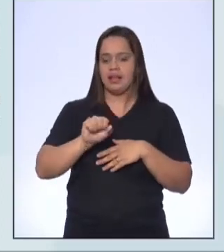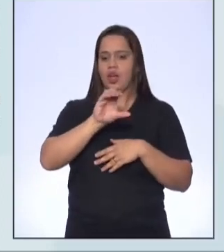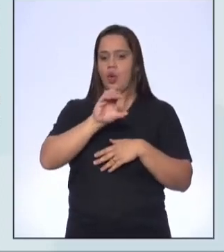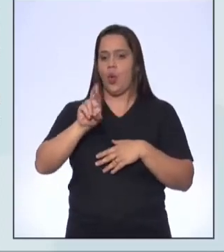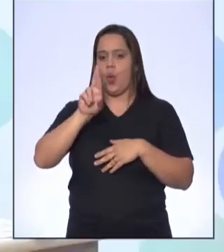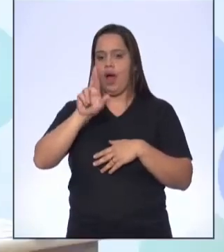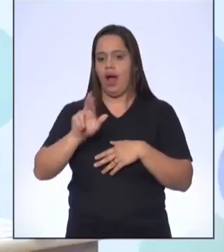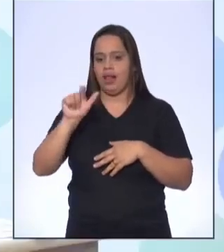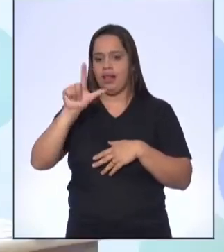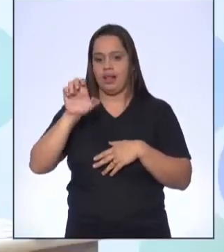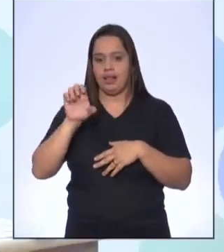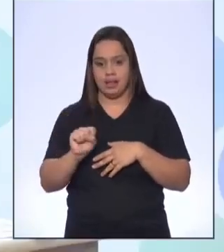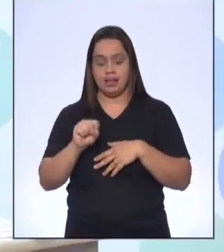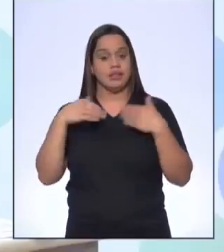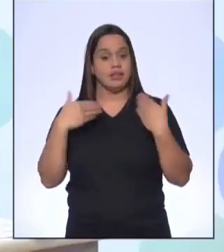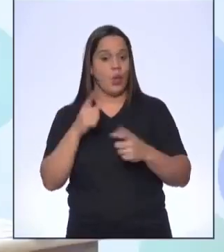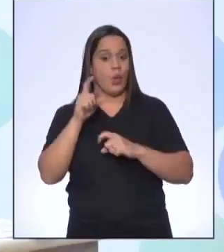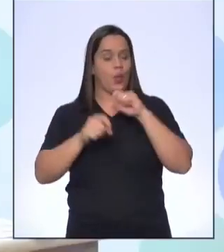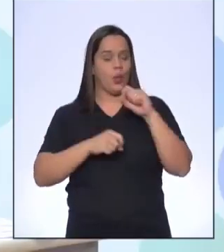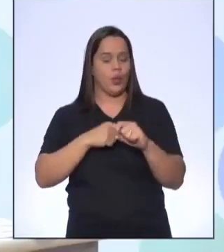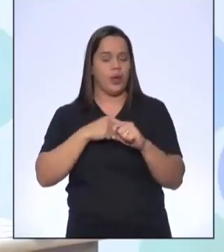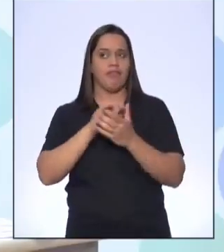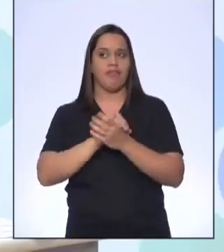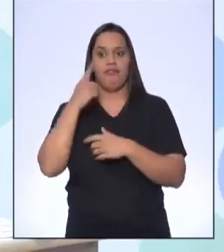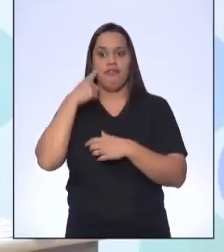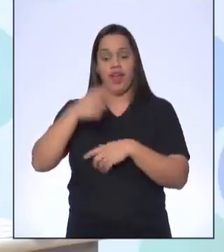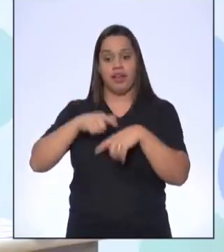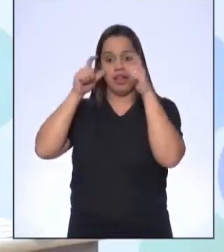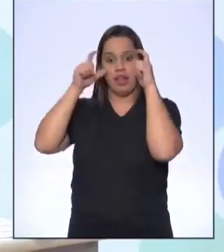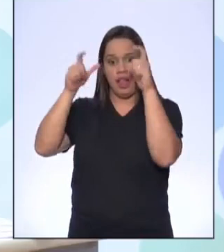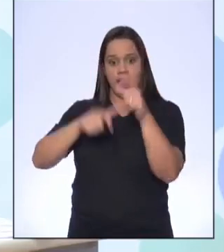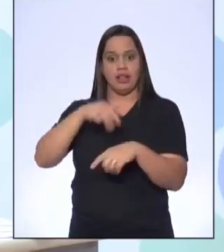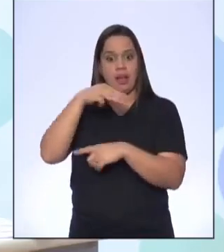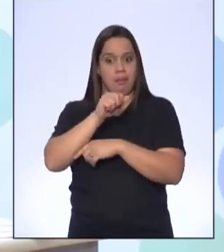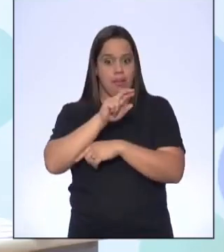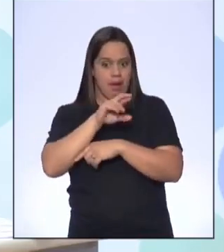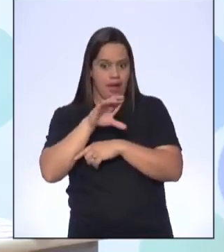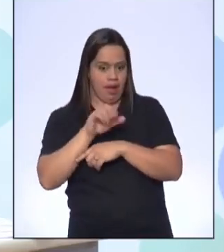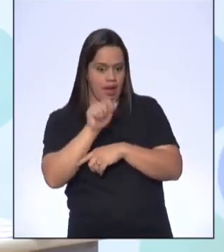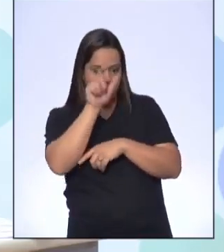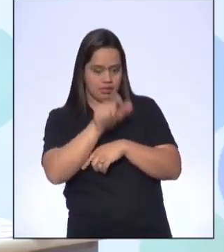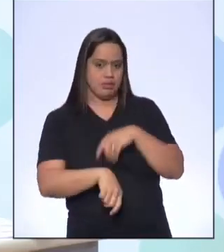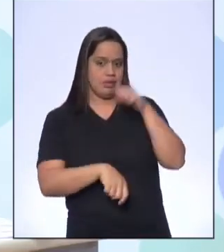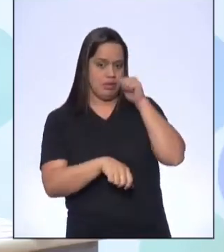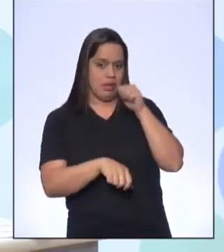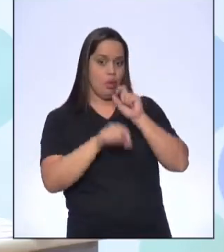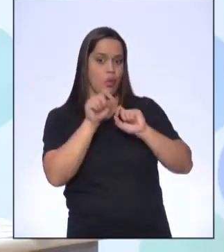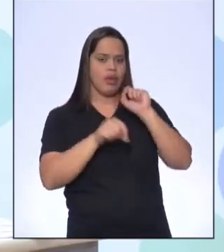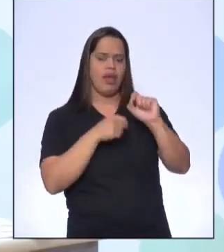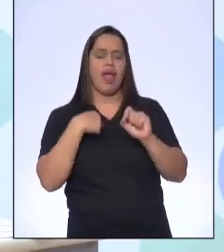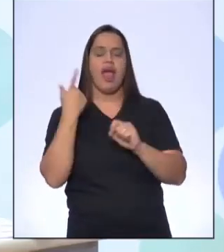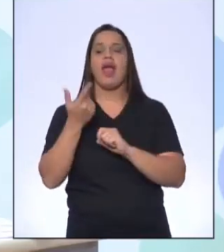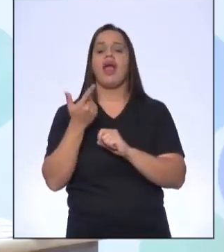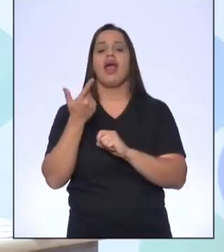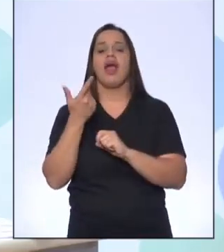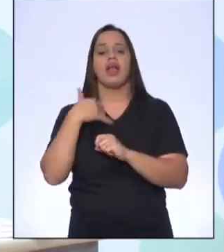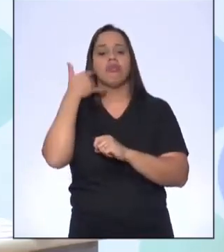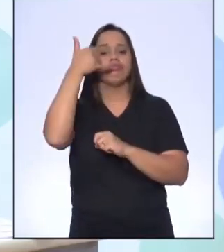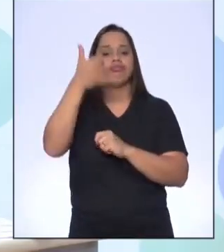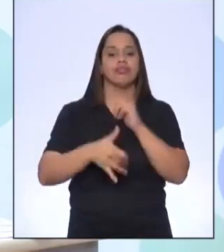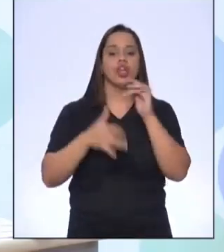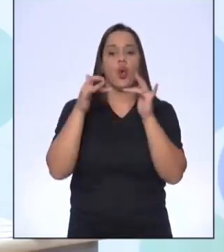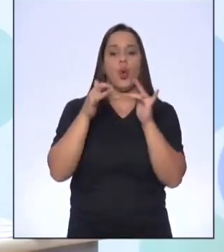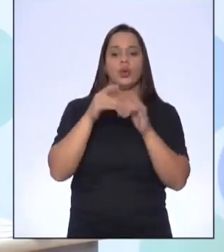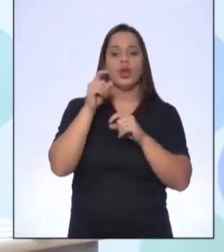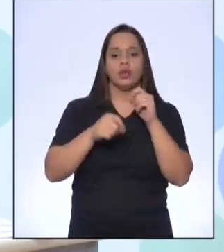que, que a pessoa que escreveu essa carta, a Márcia Corrales, ela entrou em contato com a reportagem,